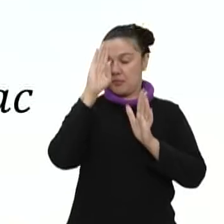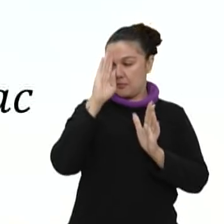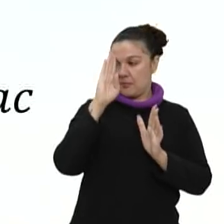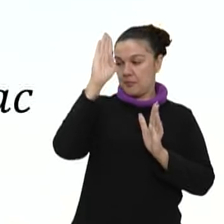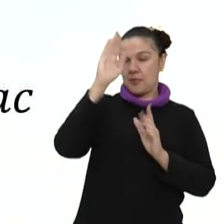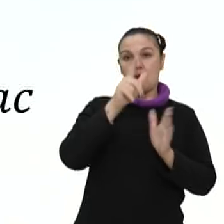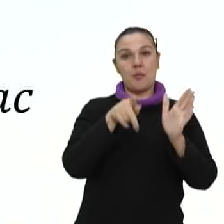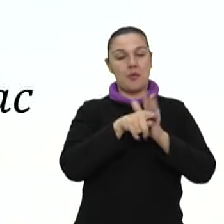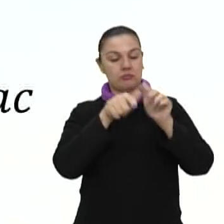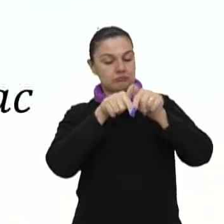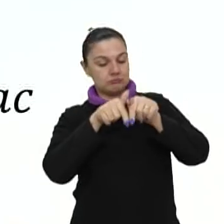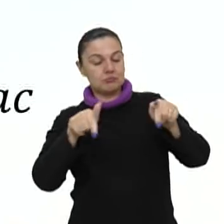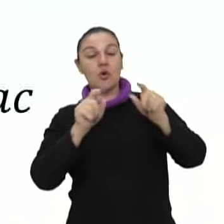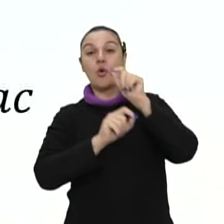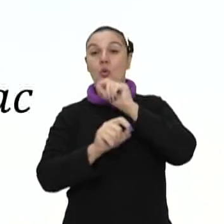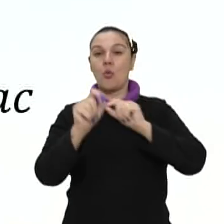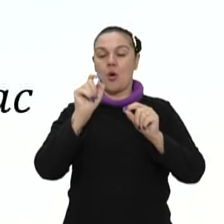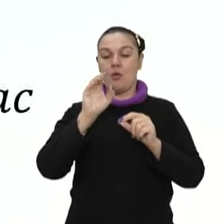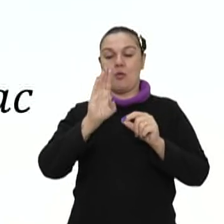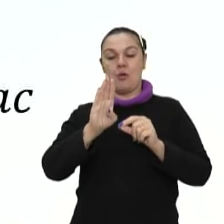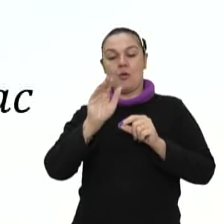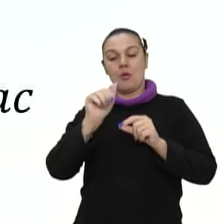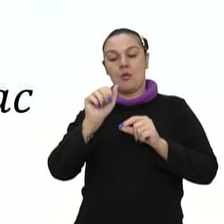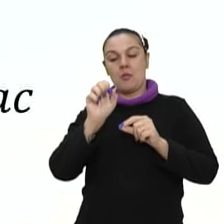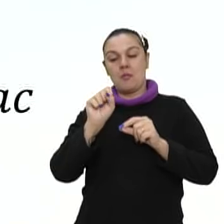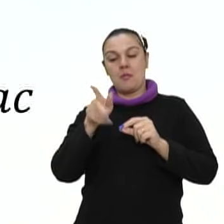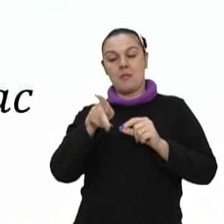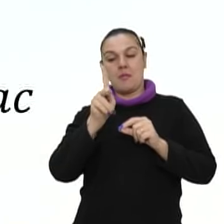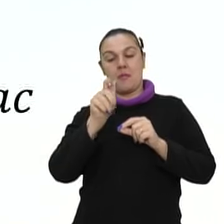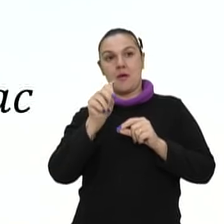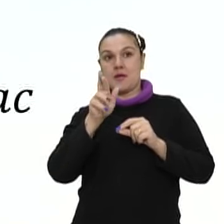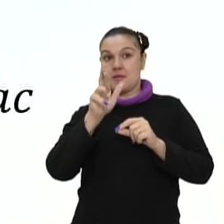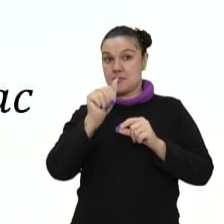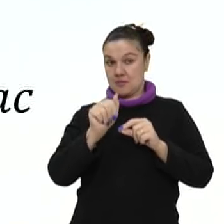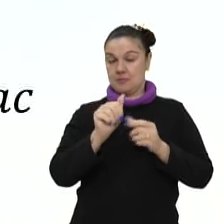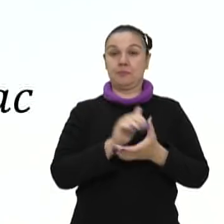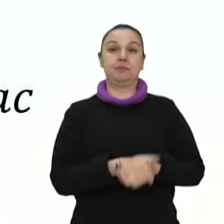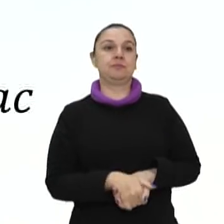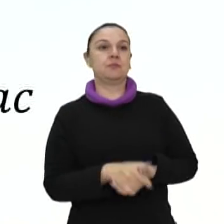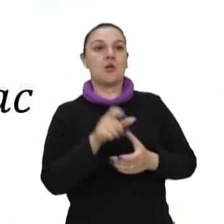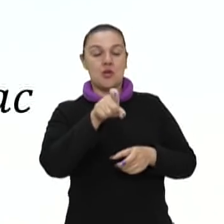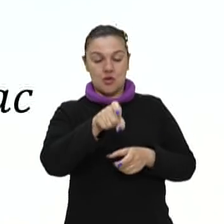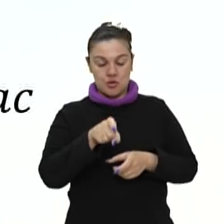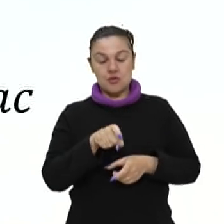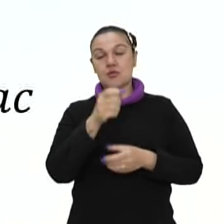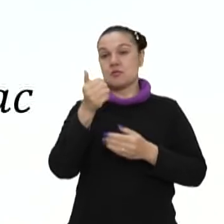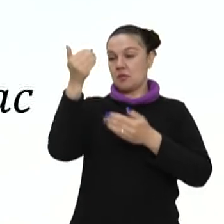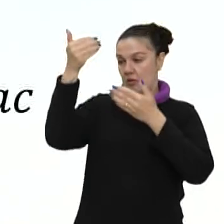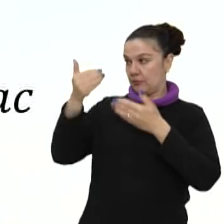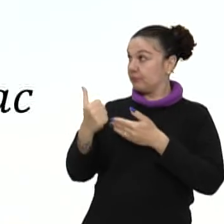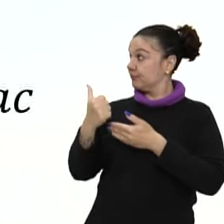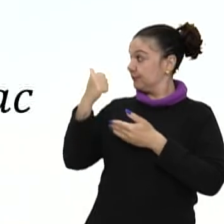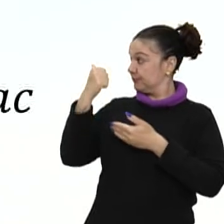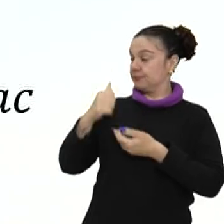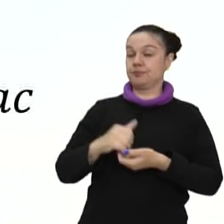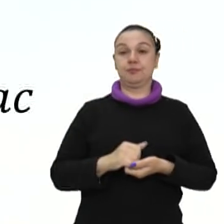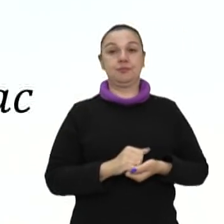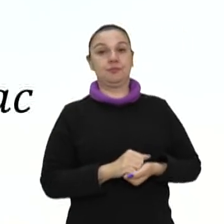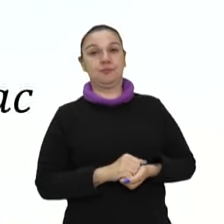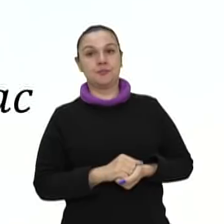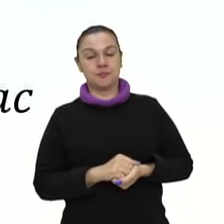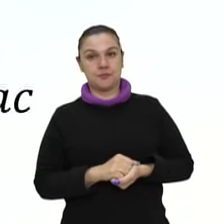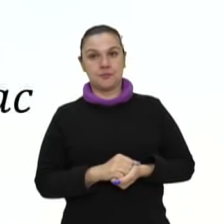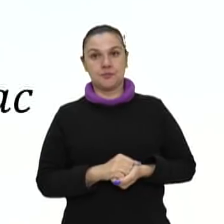raízes é pela fórmula de Bhaskara, né? A fórmula conhecida como fórmula de Bhaskara, que é essa daqui, né? X igual a menos b mais ou menos raiz de delta